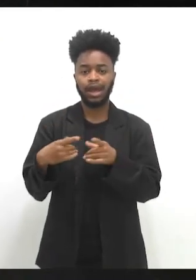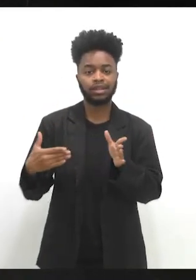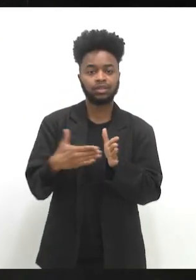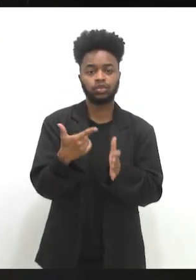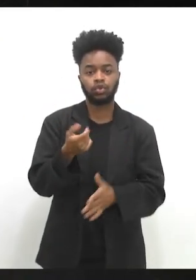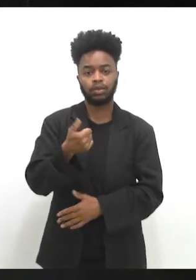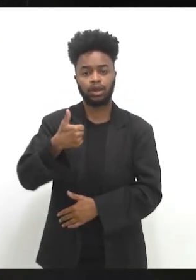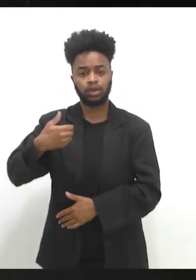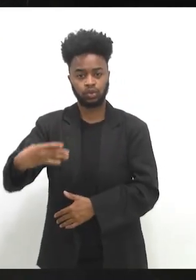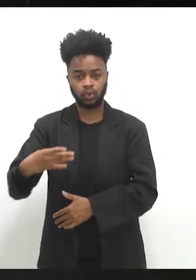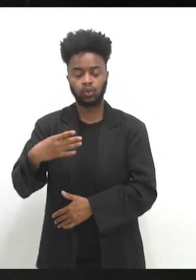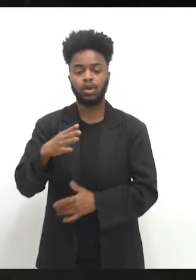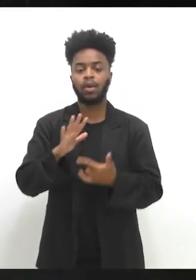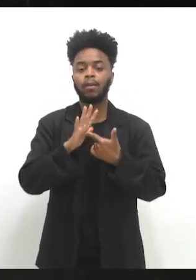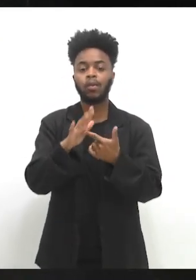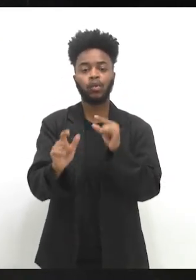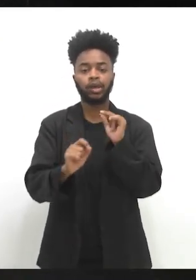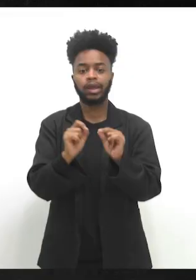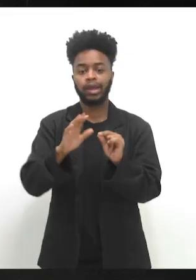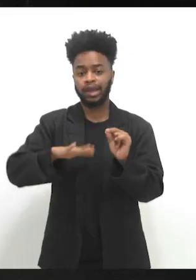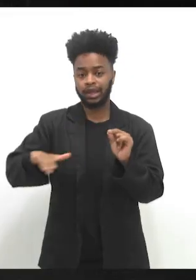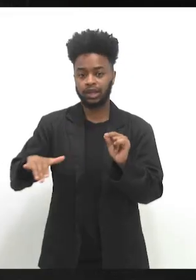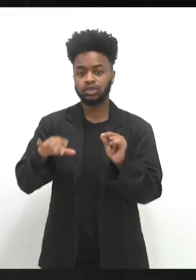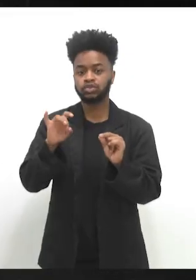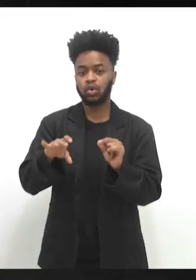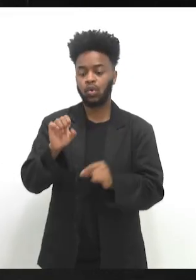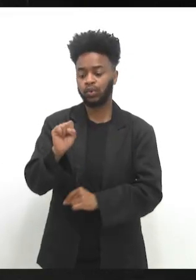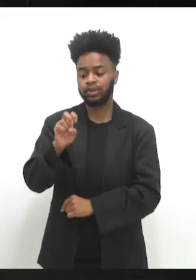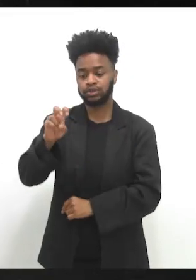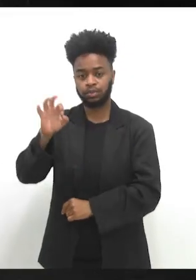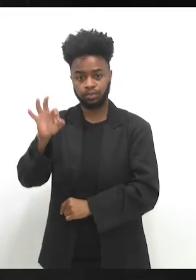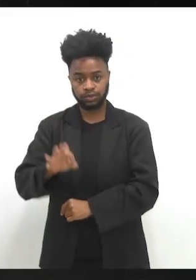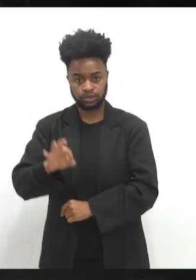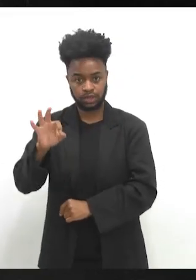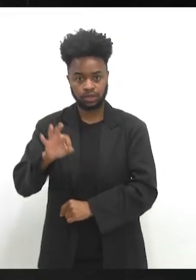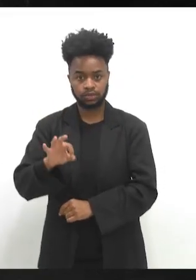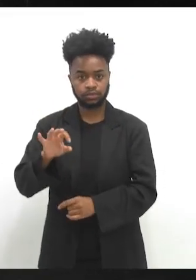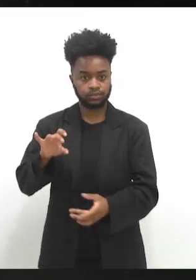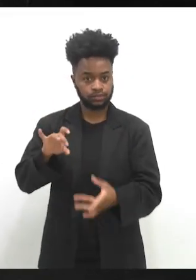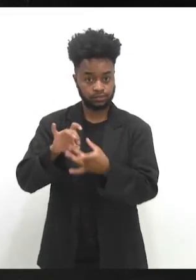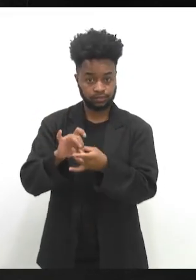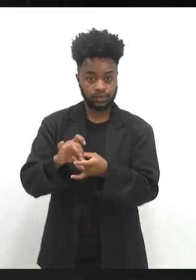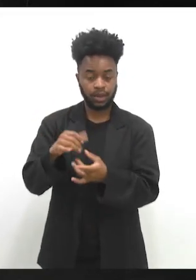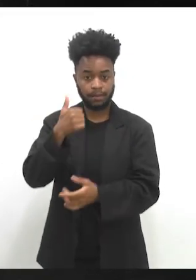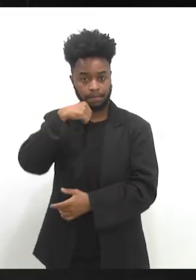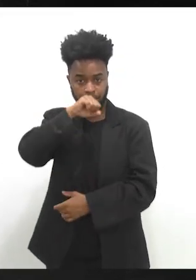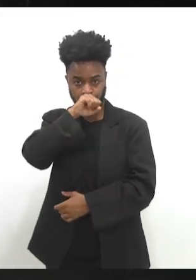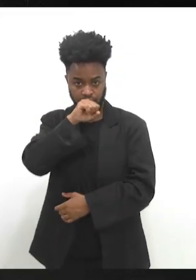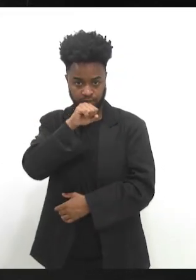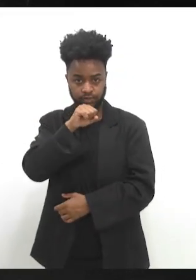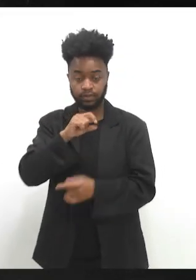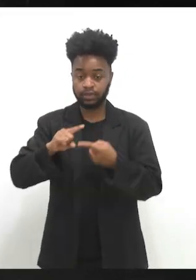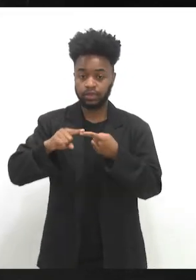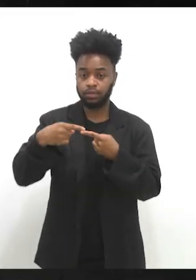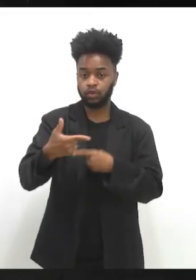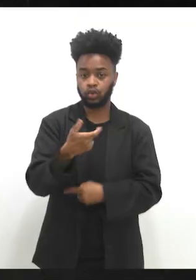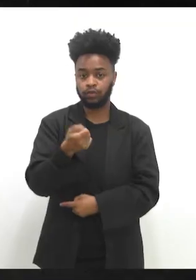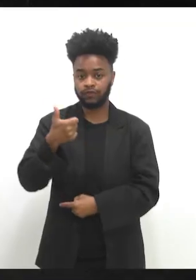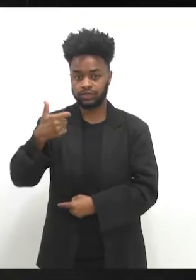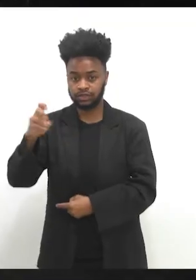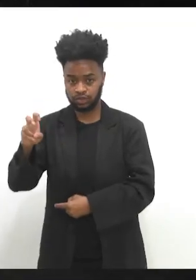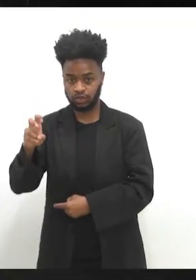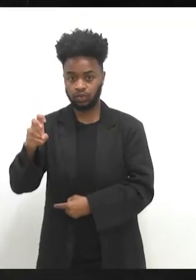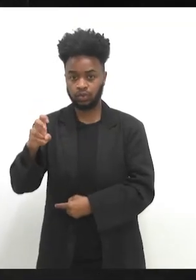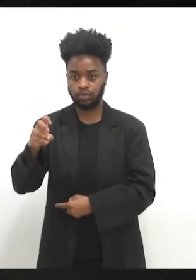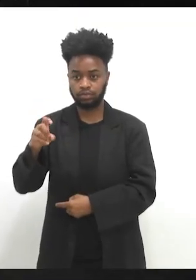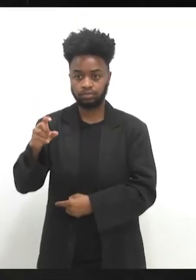até 2014, por exemplo, as estatísticas dizem que as crianças ficavam, 85% delas, com a guarda materna. De 2025